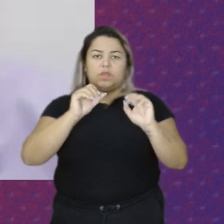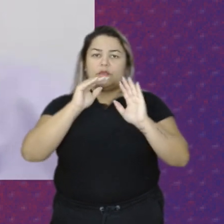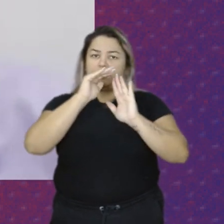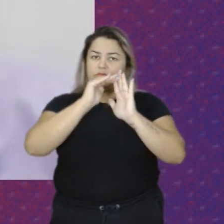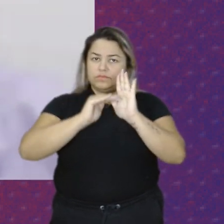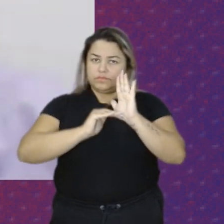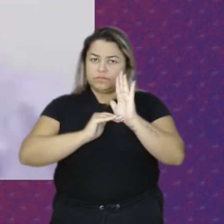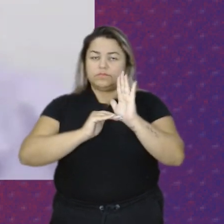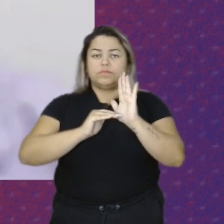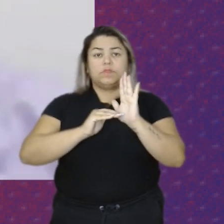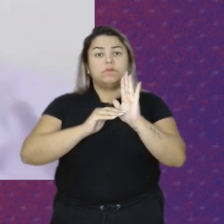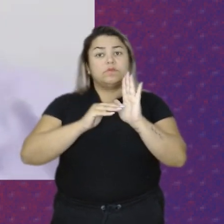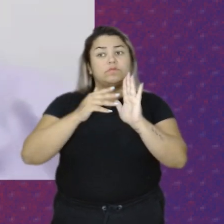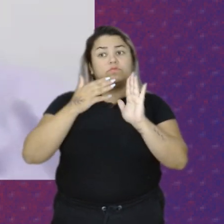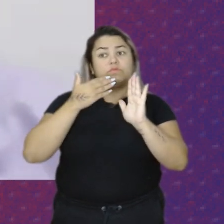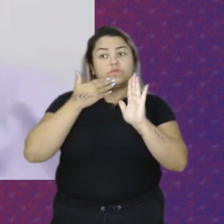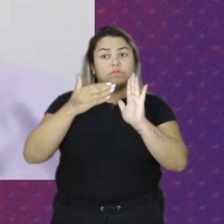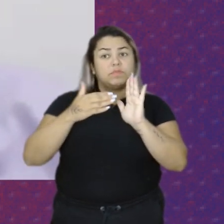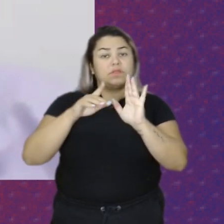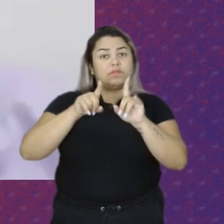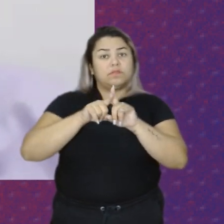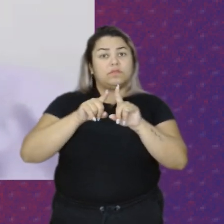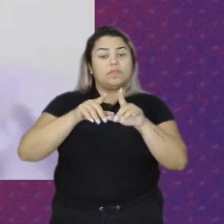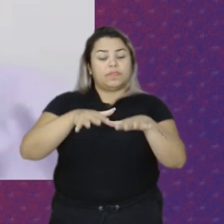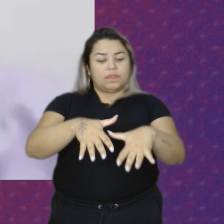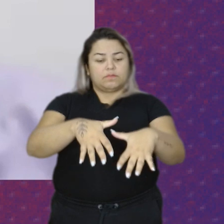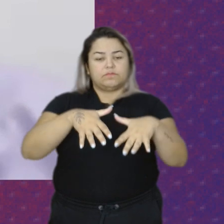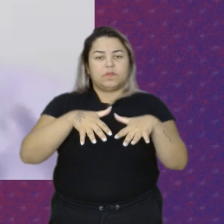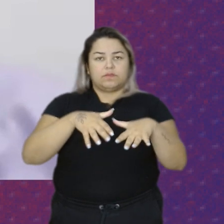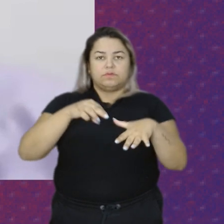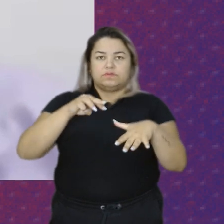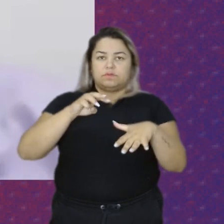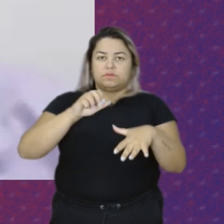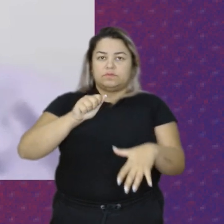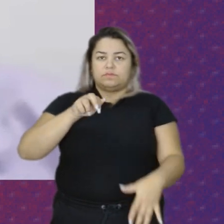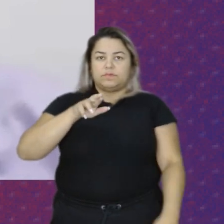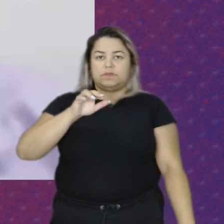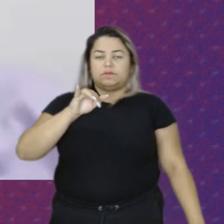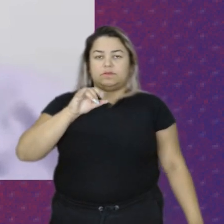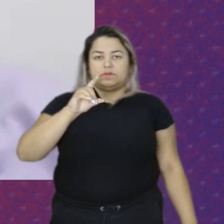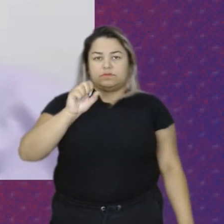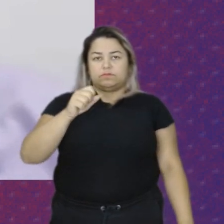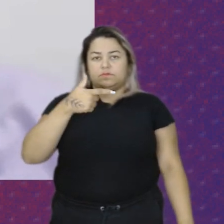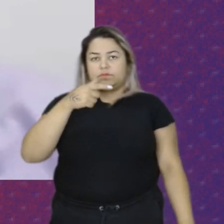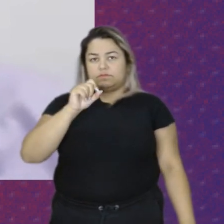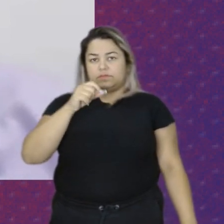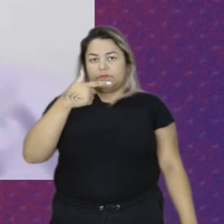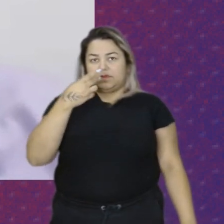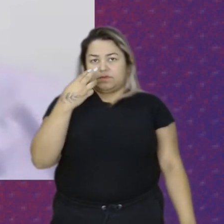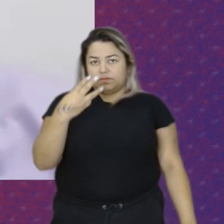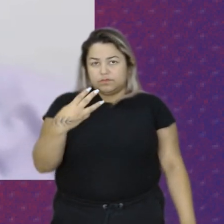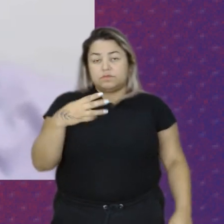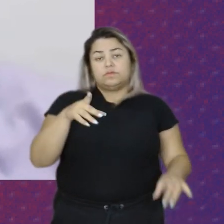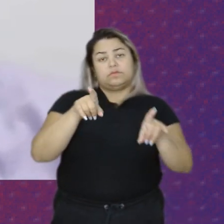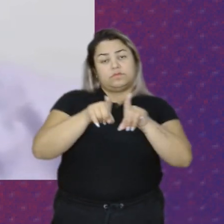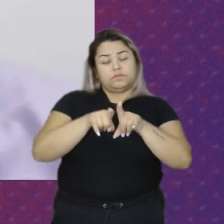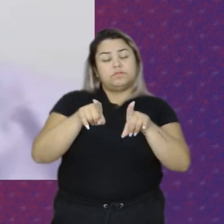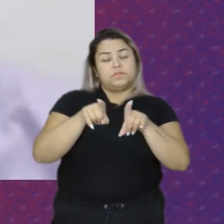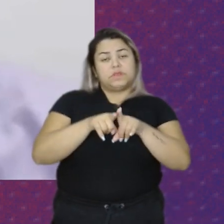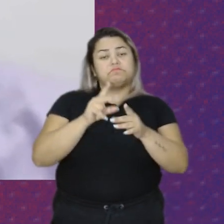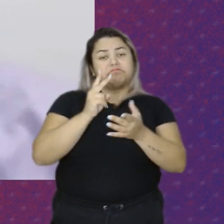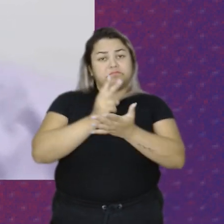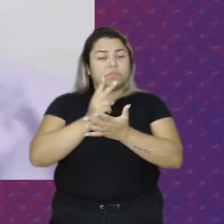de reivindicação da Marcha das Margaridas 2023. Então, essa pauta de reivindicação